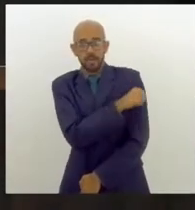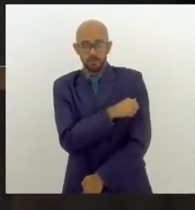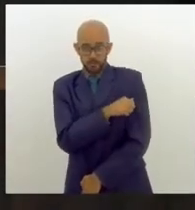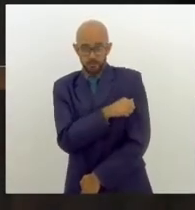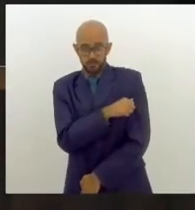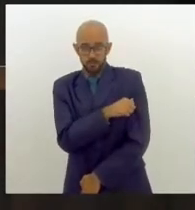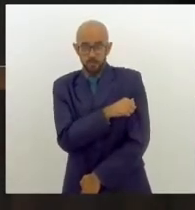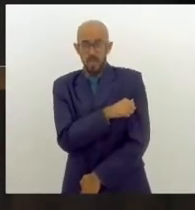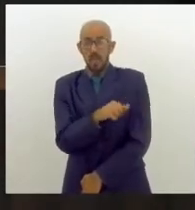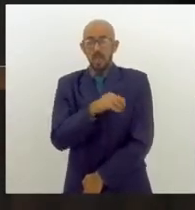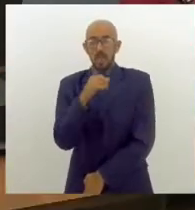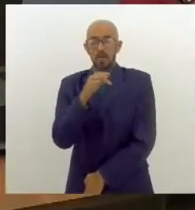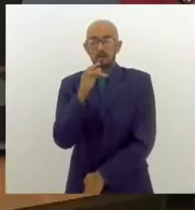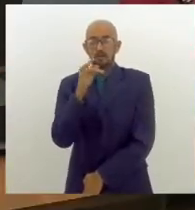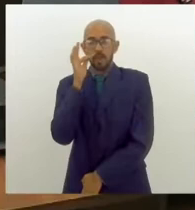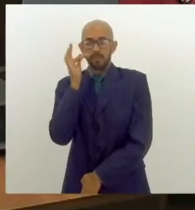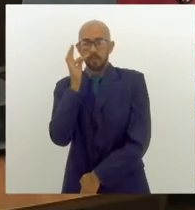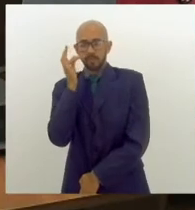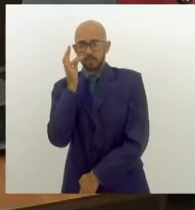Deputado Flávio Serafini.